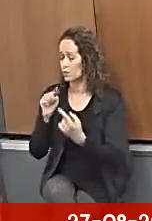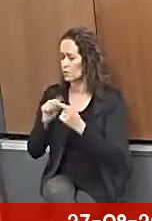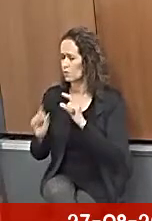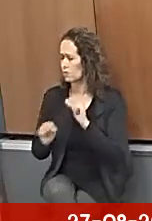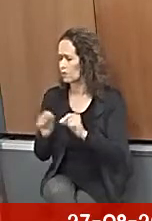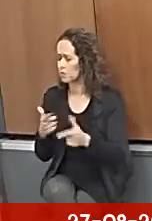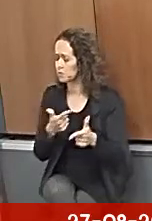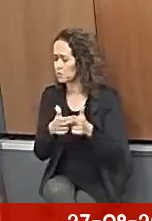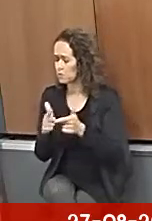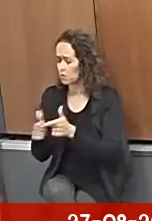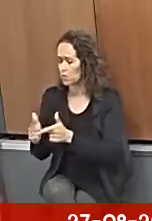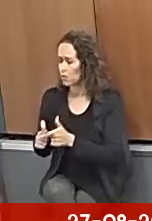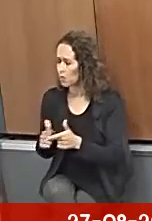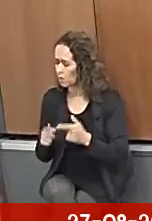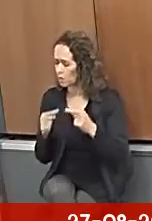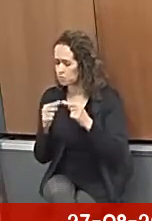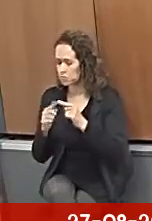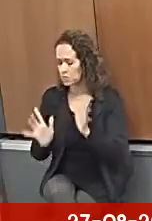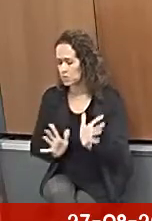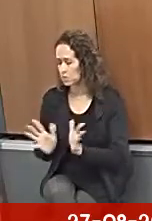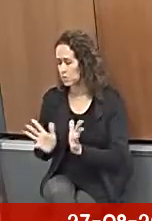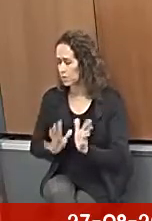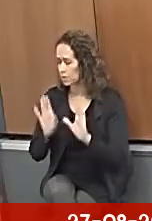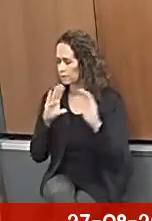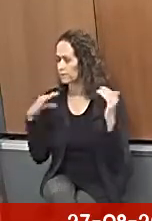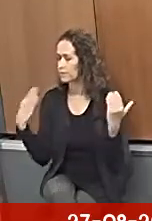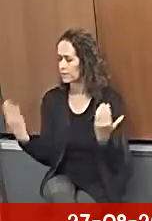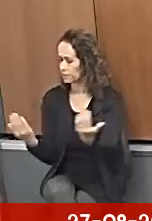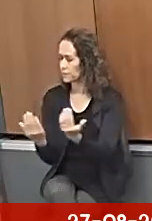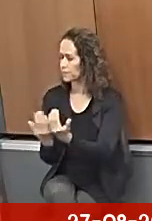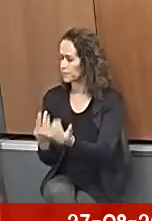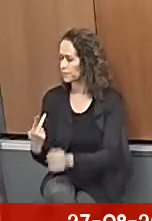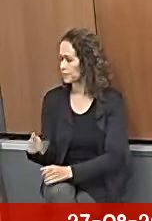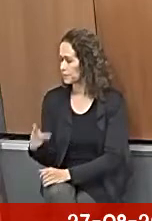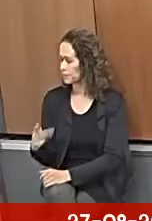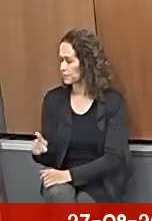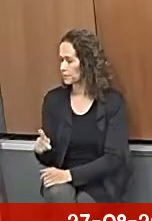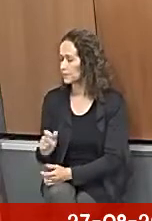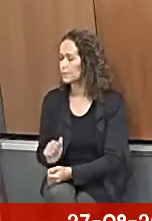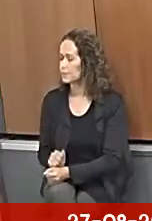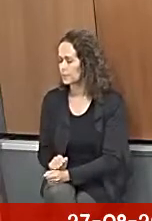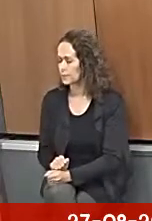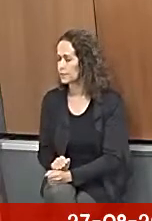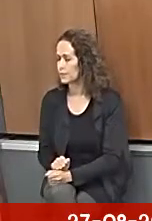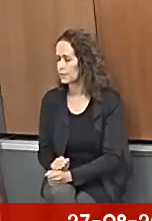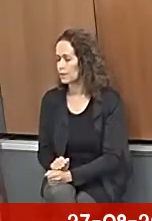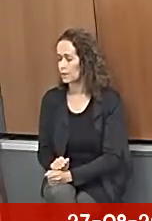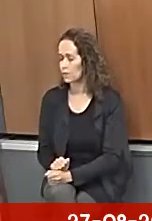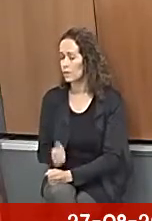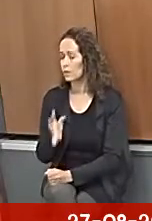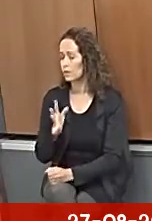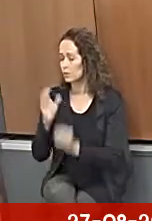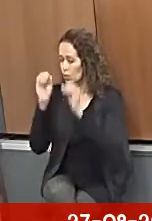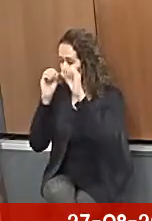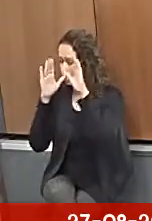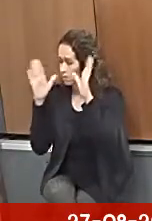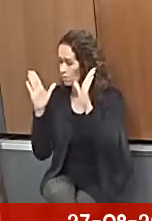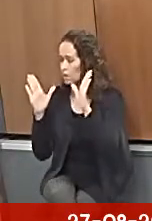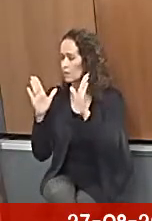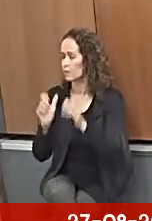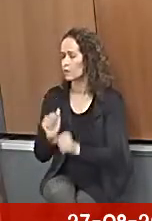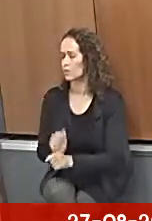os problemas relacionados à acessibilidade no estádio governador magalhães pinto mineirão para conhecimento tão só